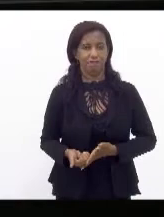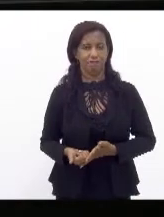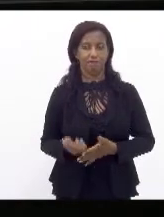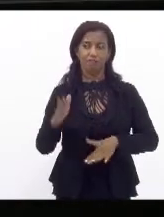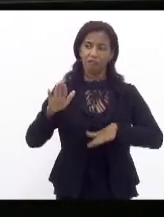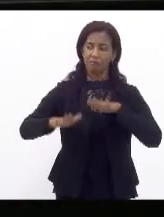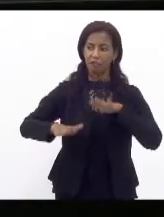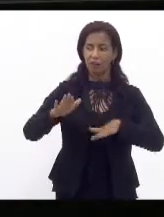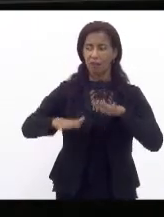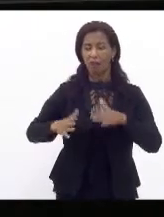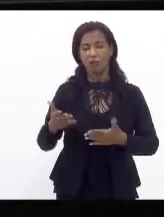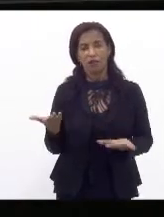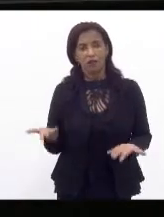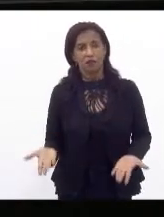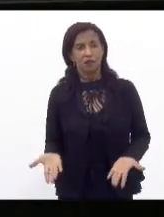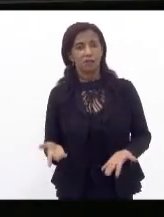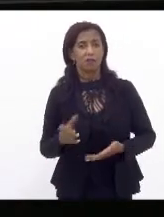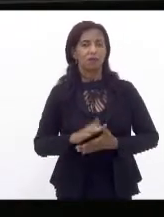até